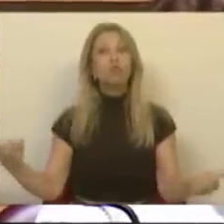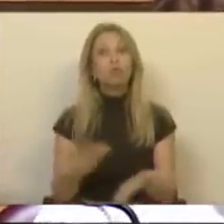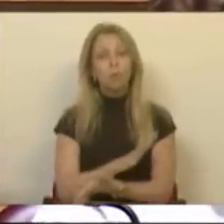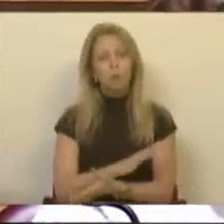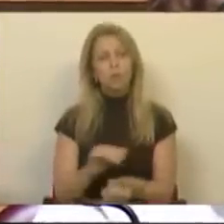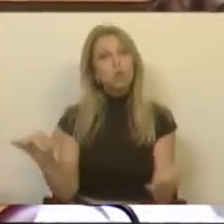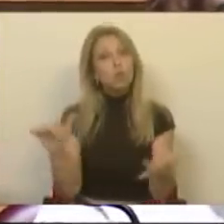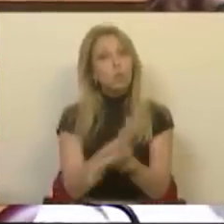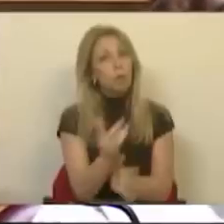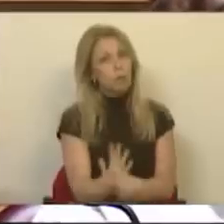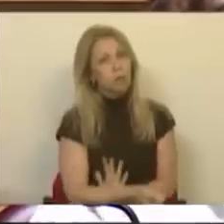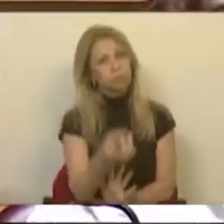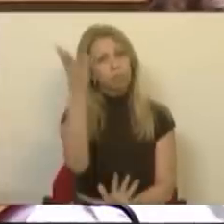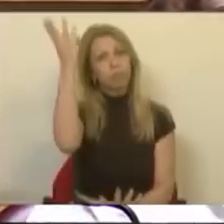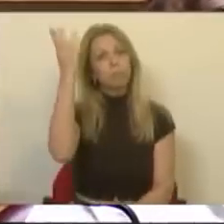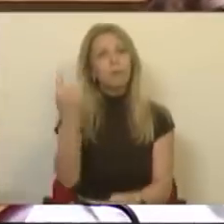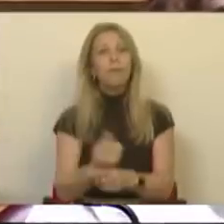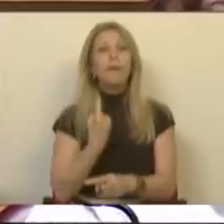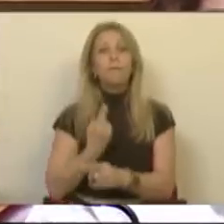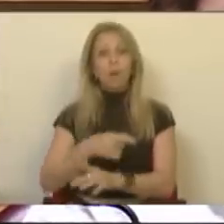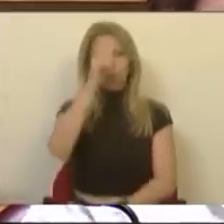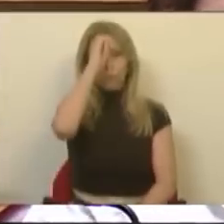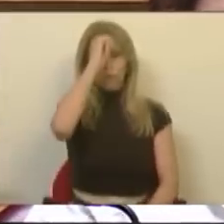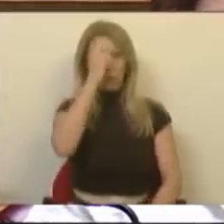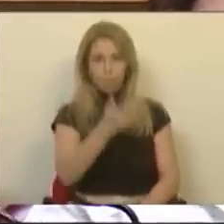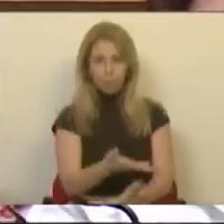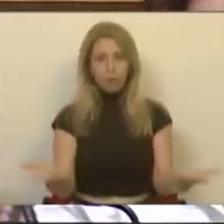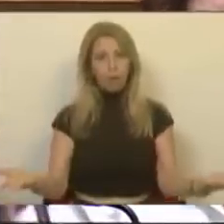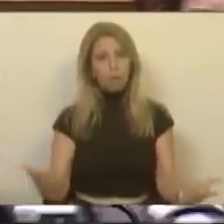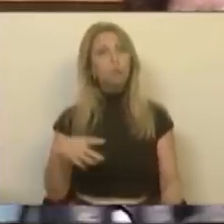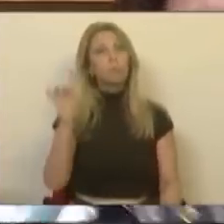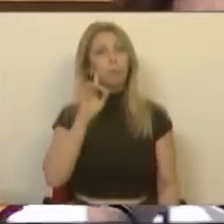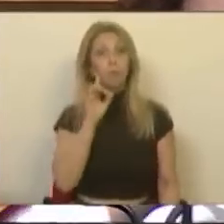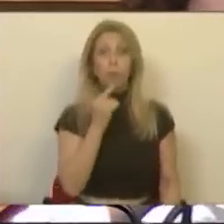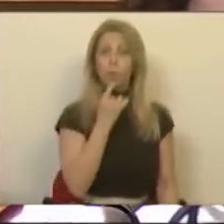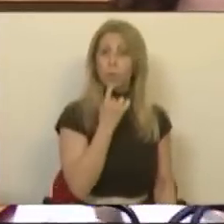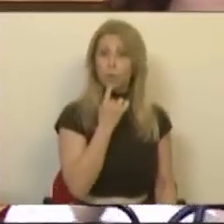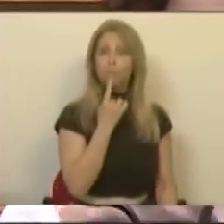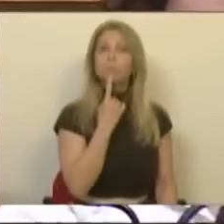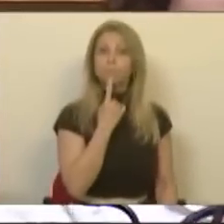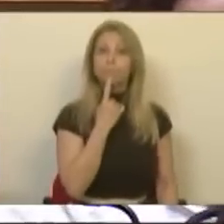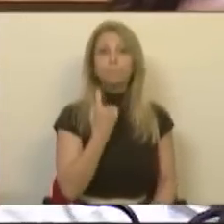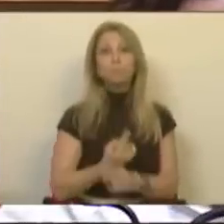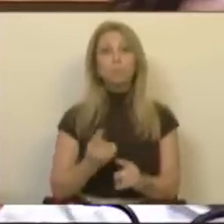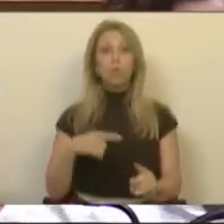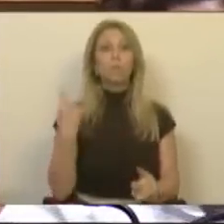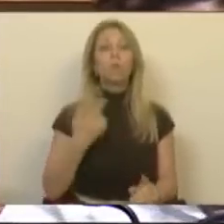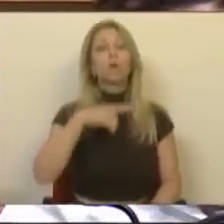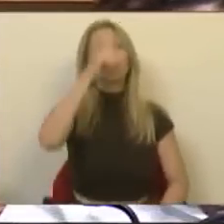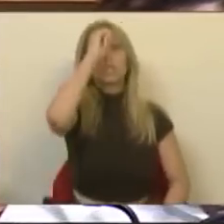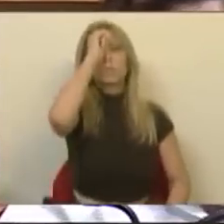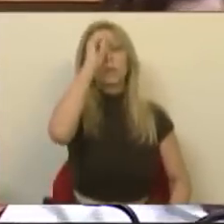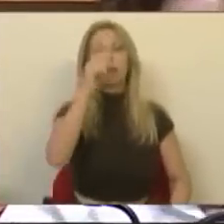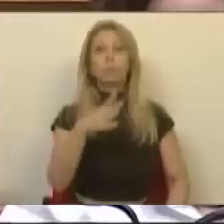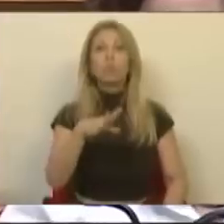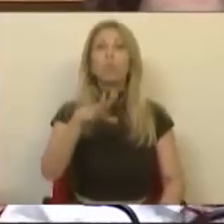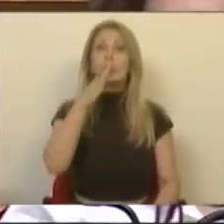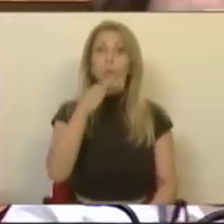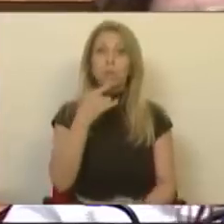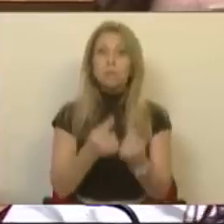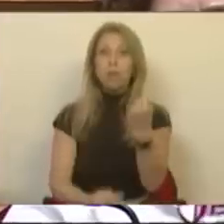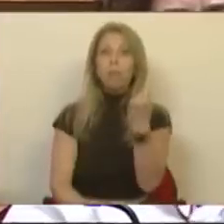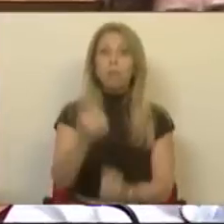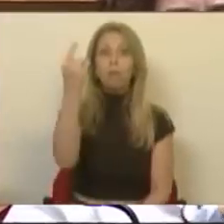jornalistas respeitados e prestigiosos precisamente porque respeitamos os polícias que denunciaram